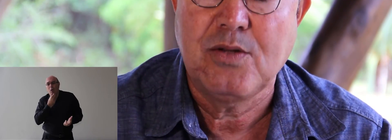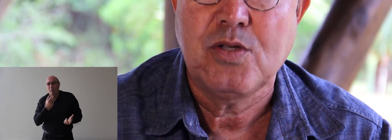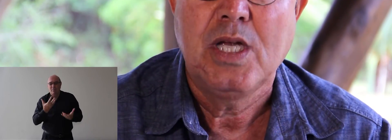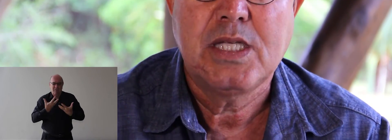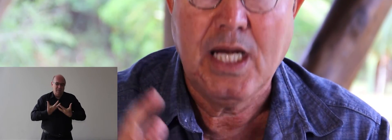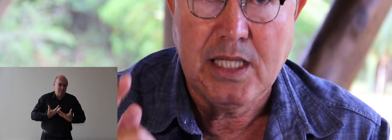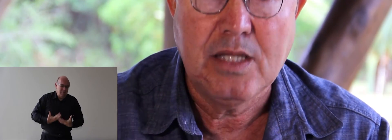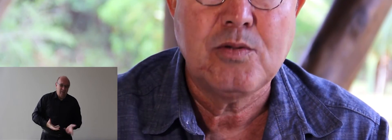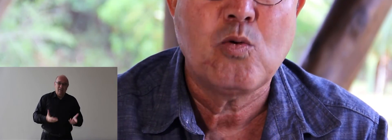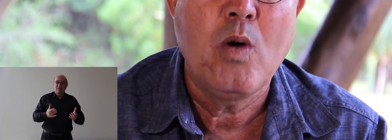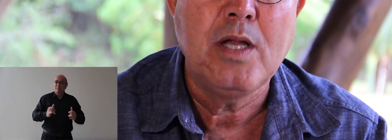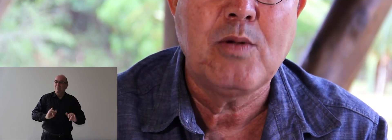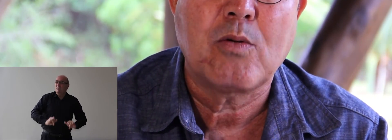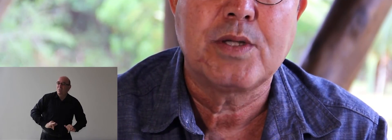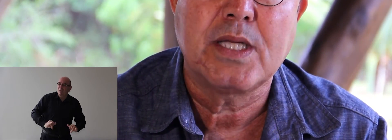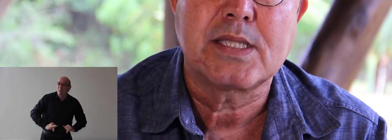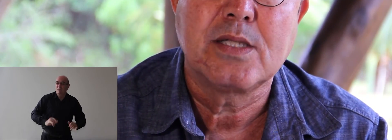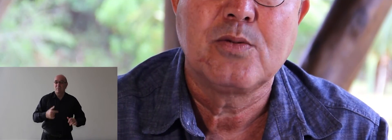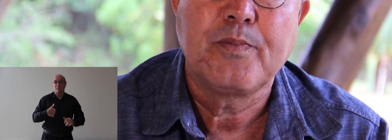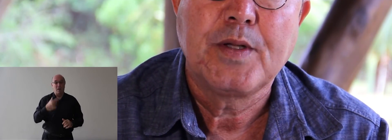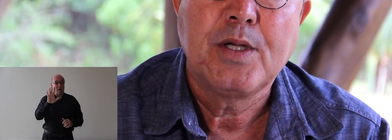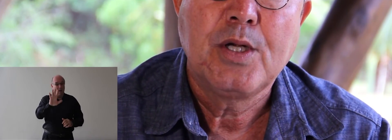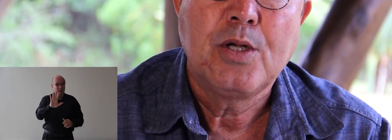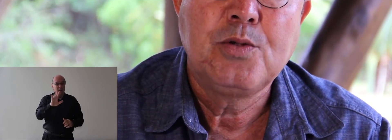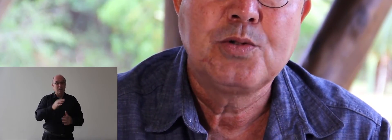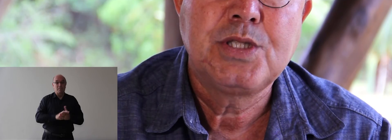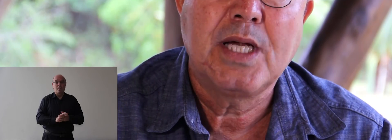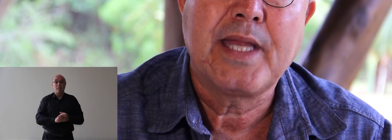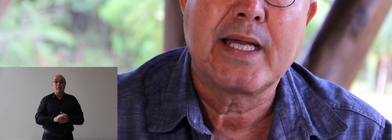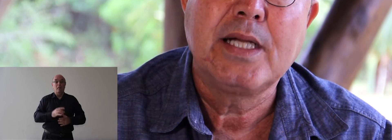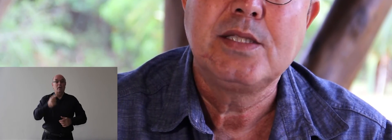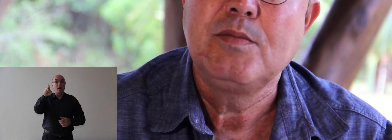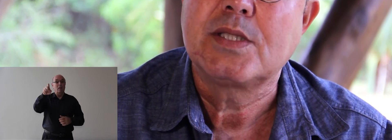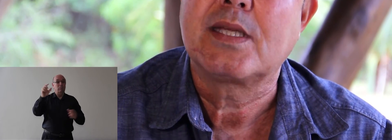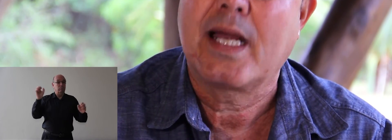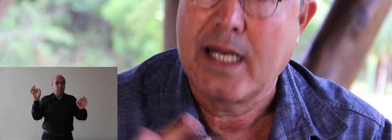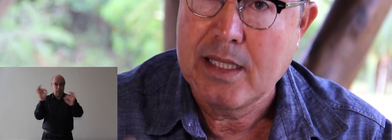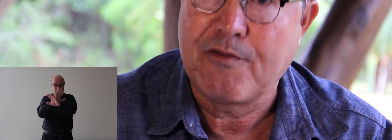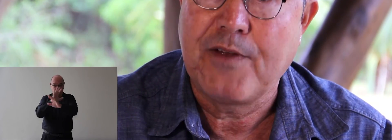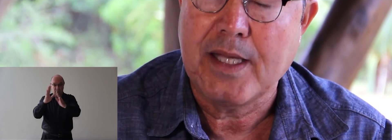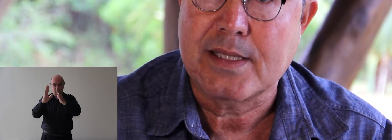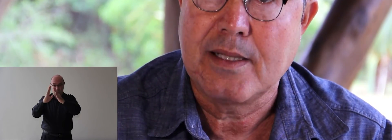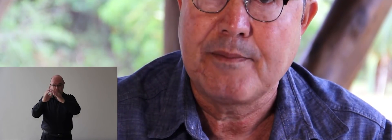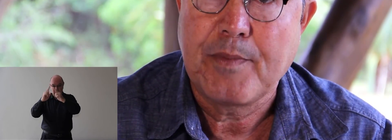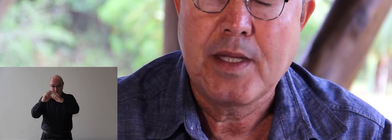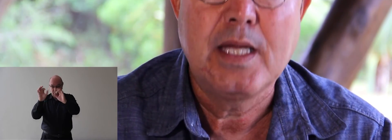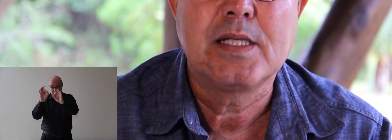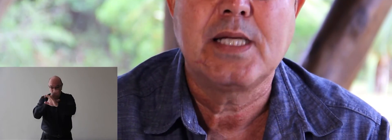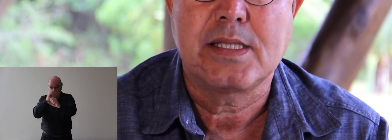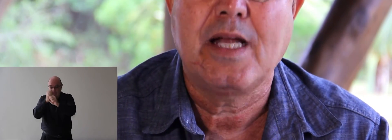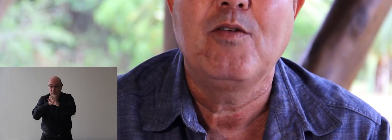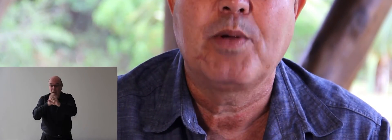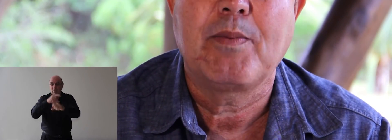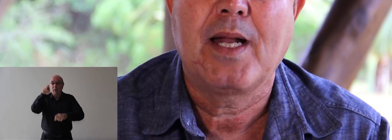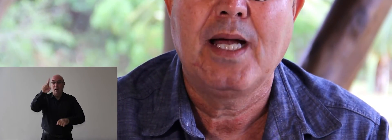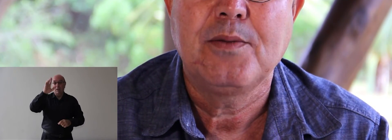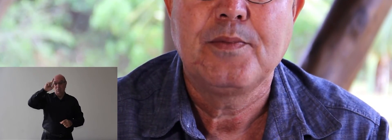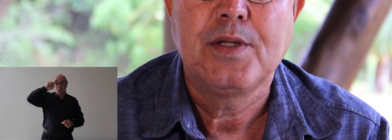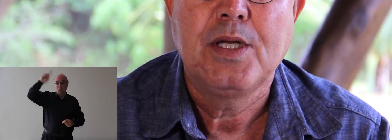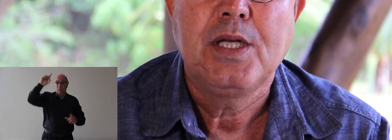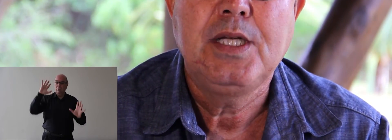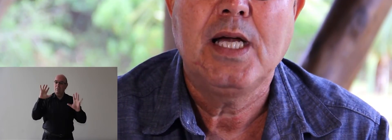cansados Que ainda Quando aconteceu No dia da grande missa Da grande festa Eles já estavam